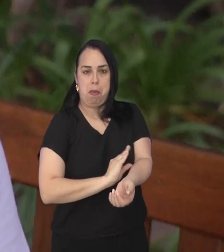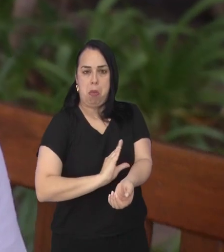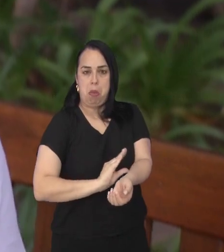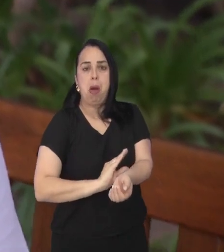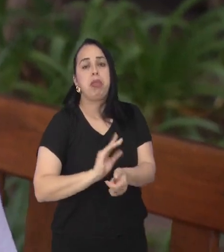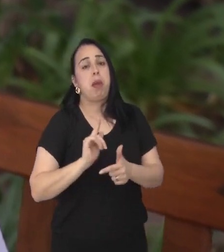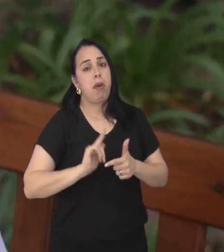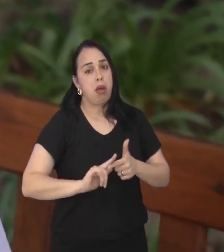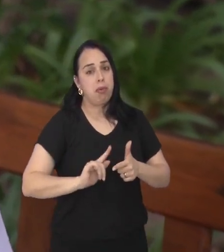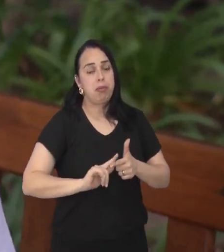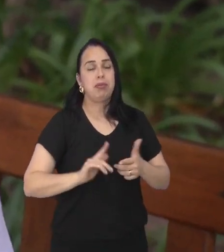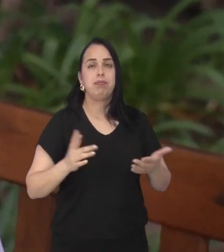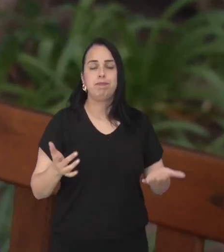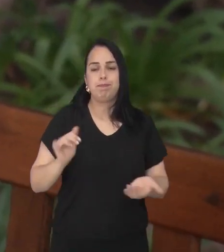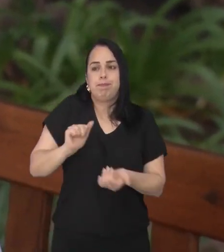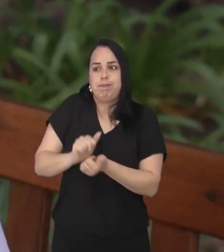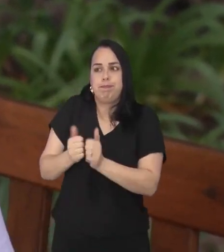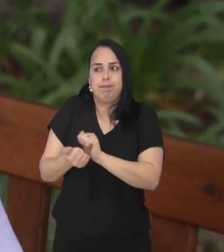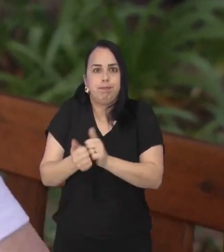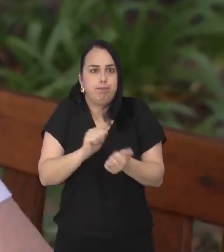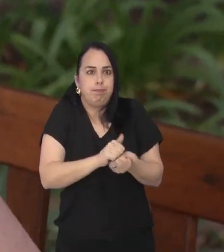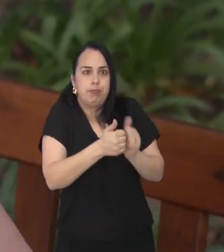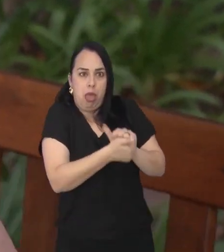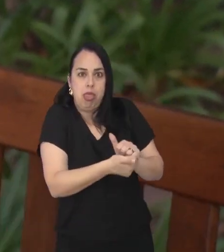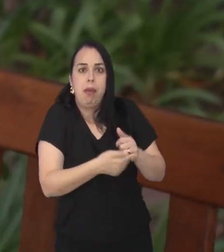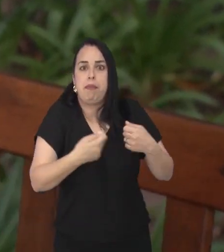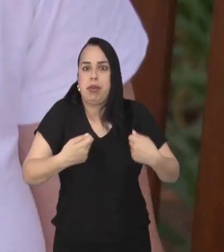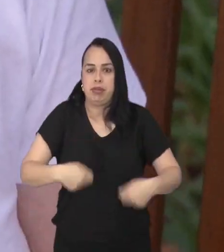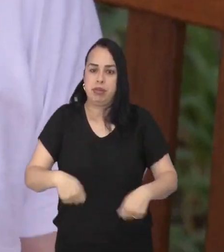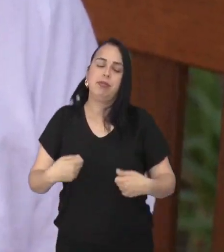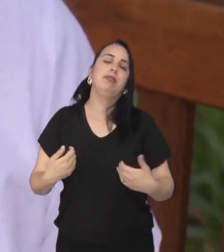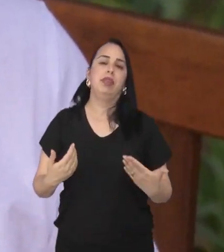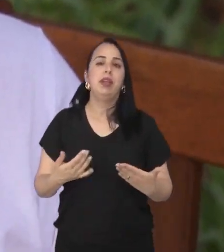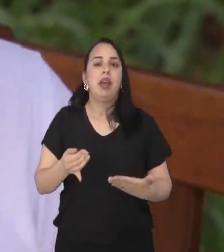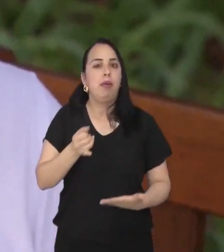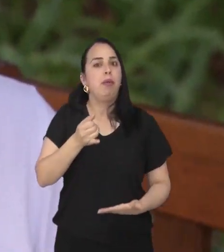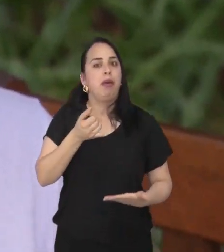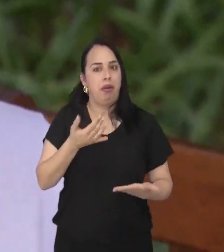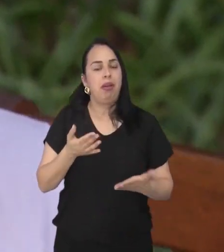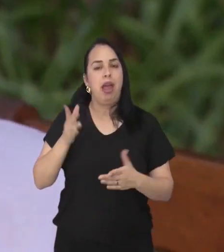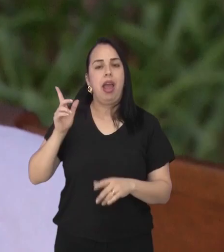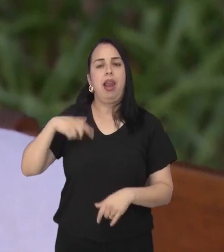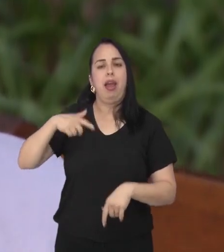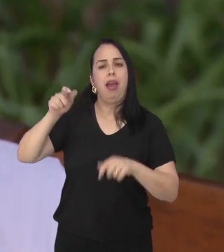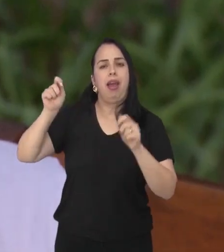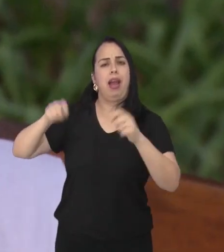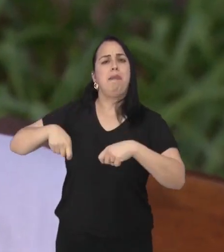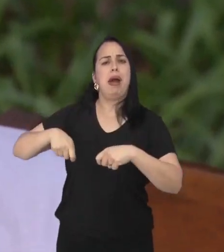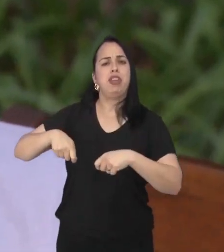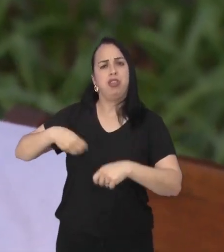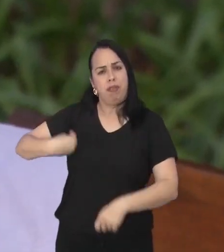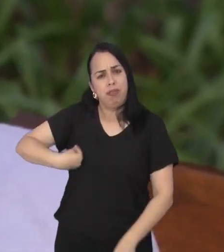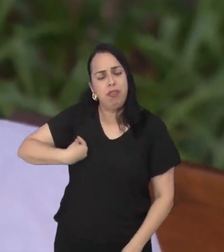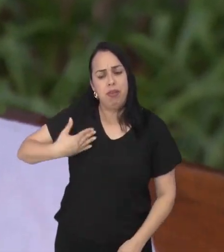a se reinventar para aceitar as limitações. Um exemplo de que é possível conviver com a doença